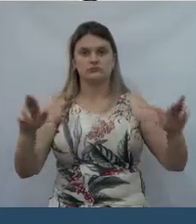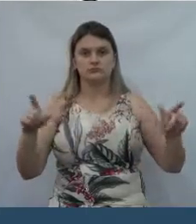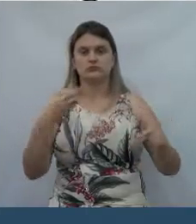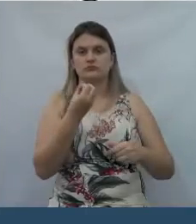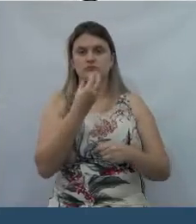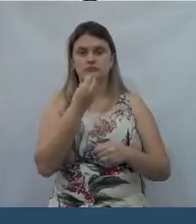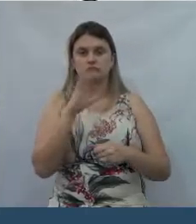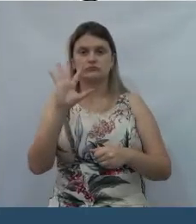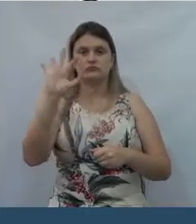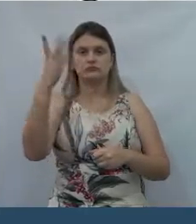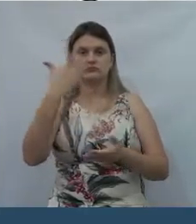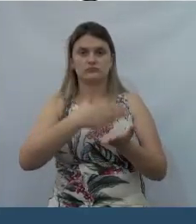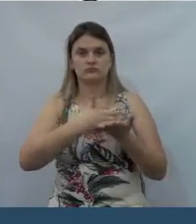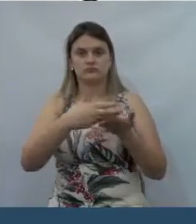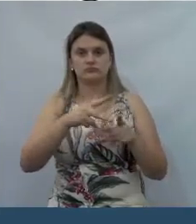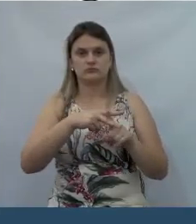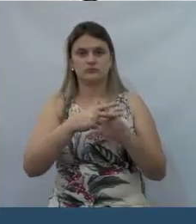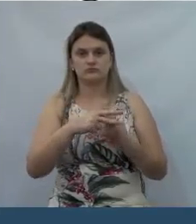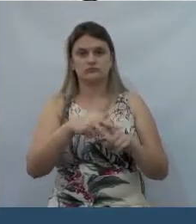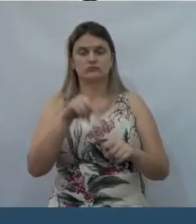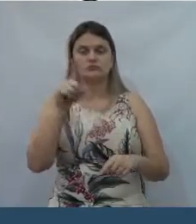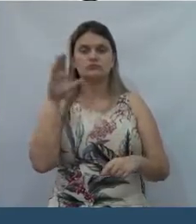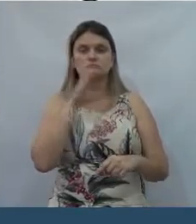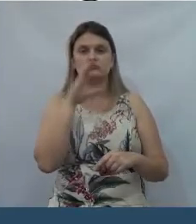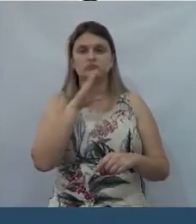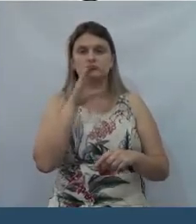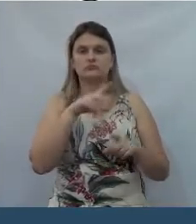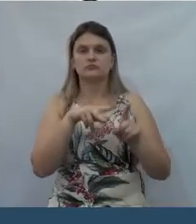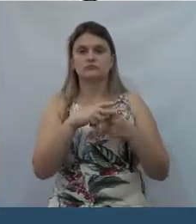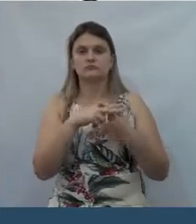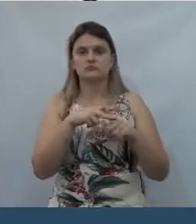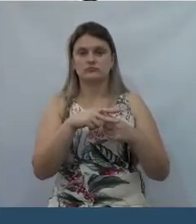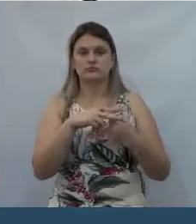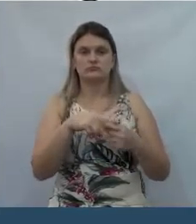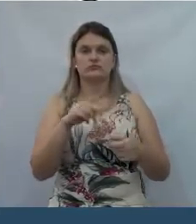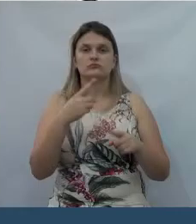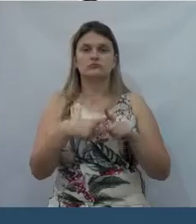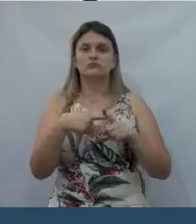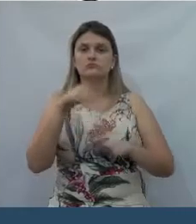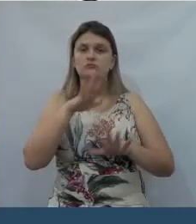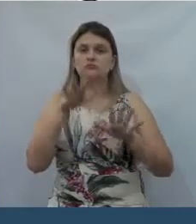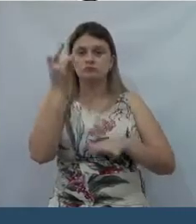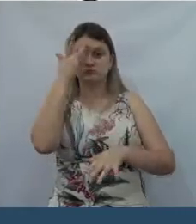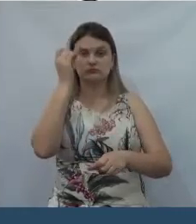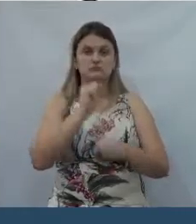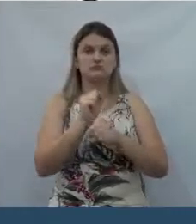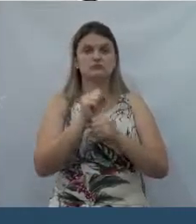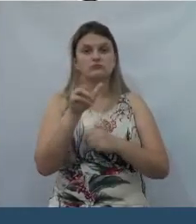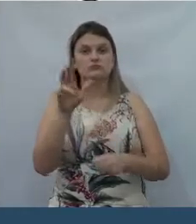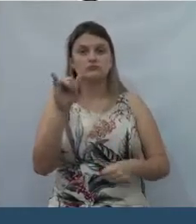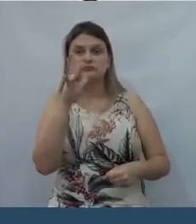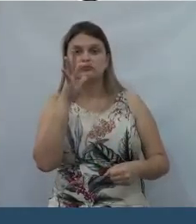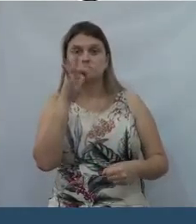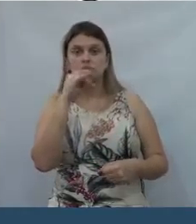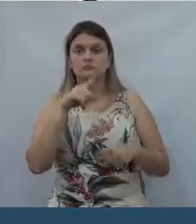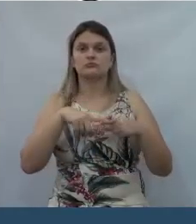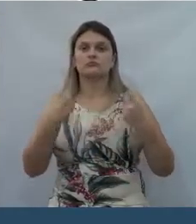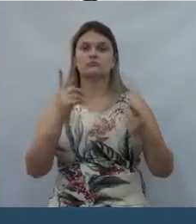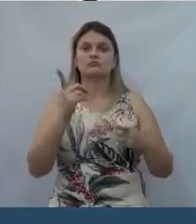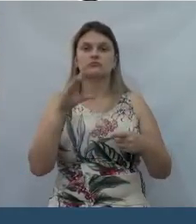está acontecendo e até com uma rapidez que a gente até não esperava que fosse tanto. Que continue assim, que continue